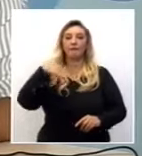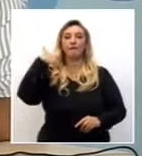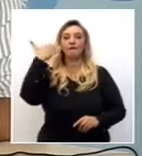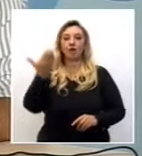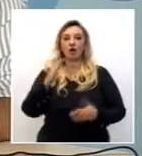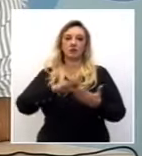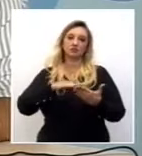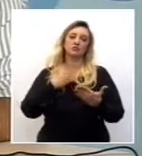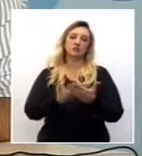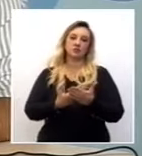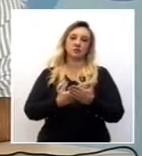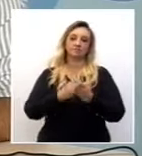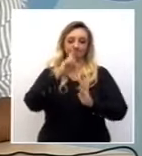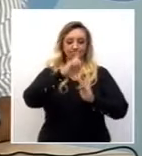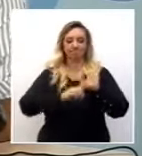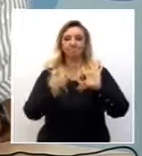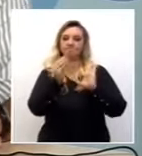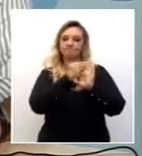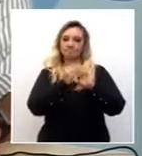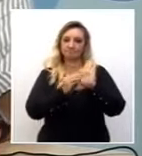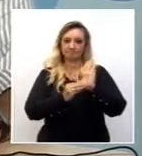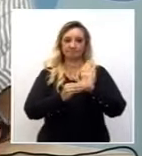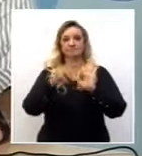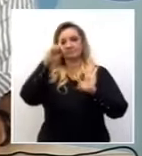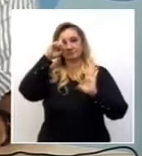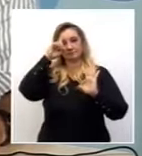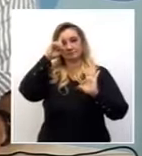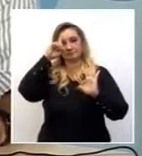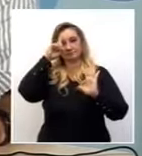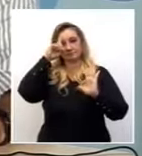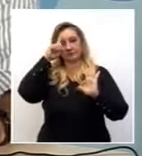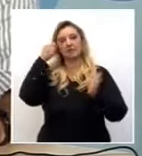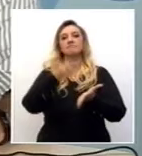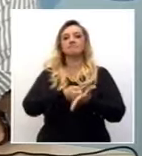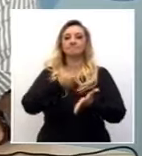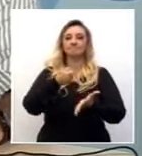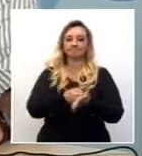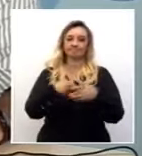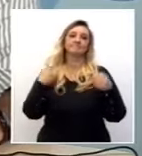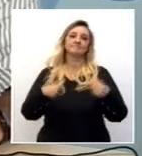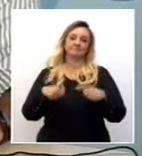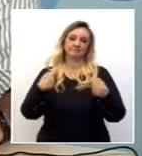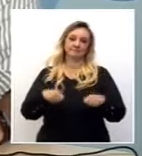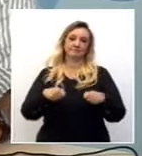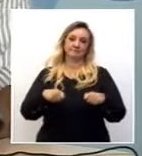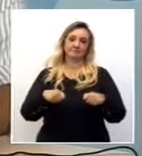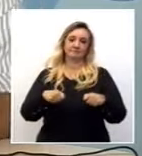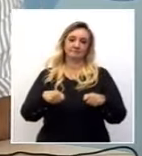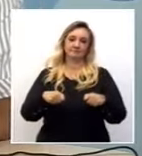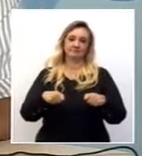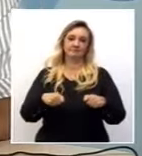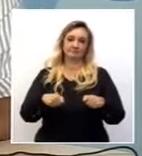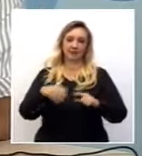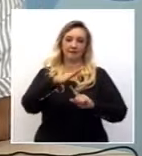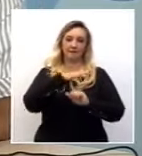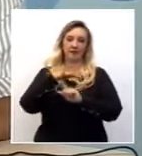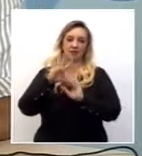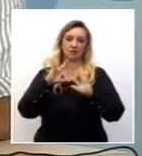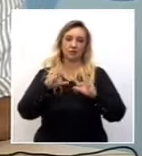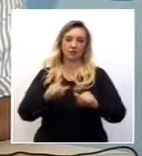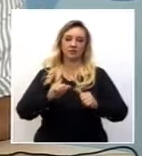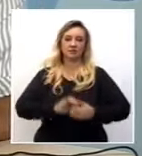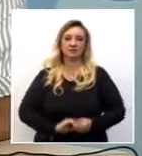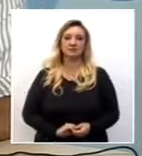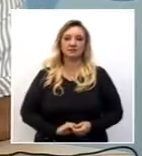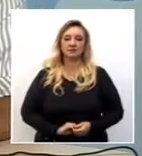diário de bordo é um item que é cobrado, né, nessas feiras. É importante